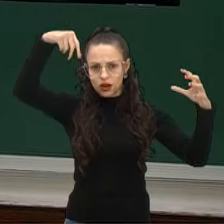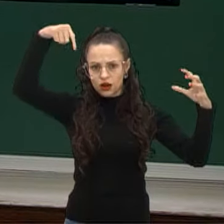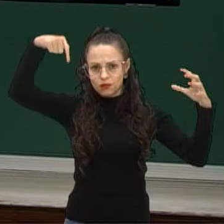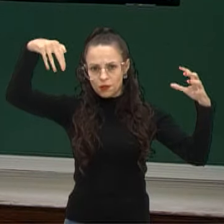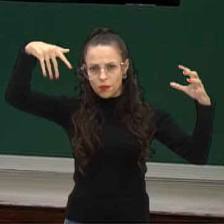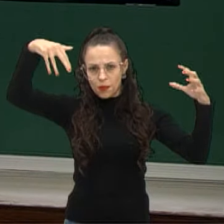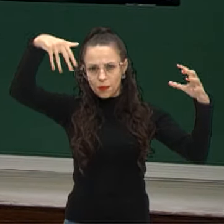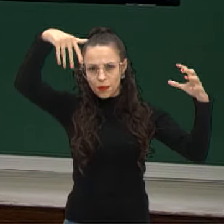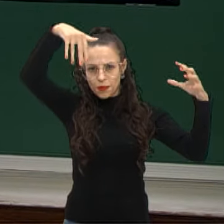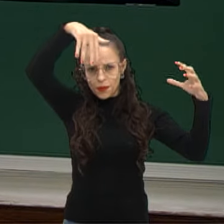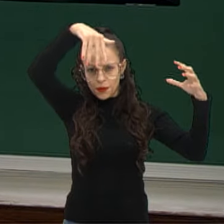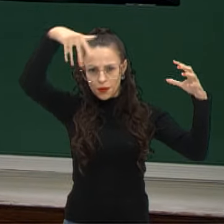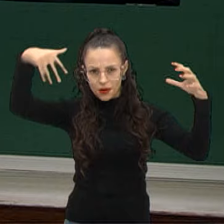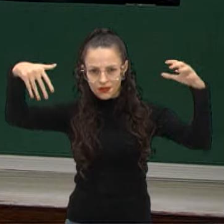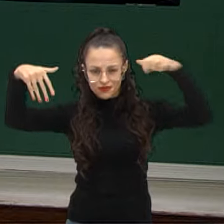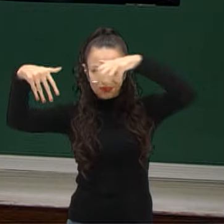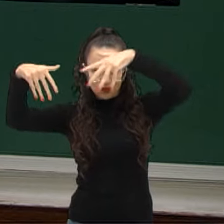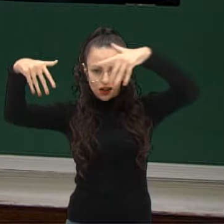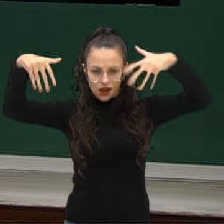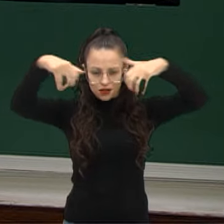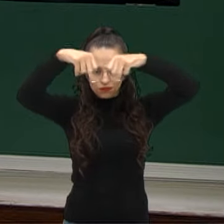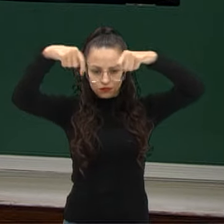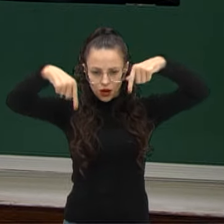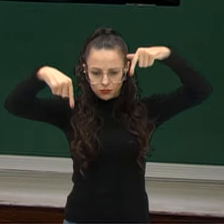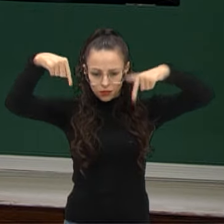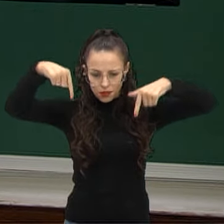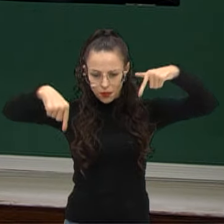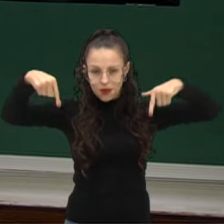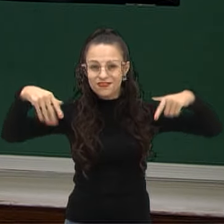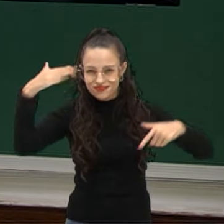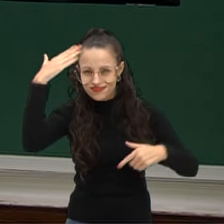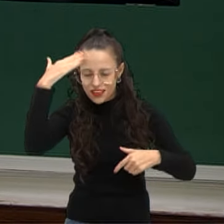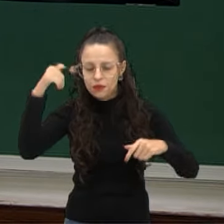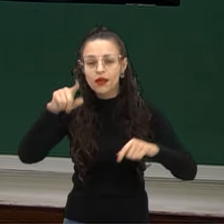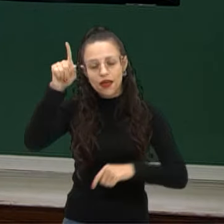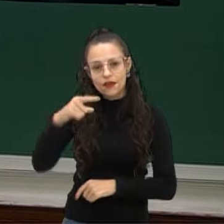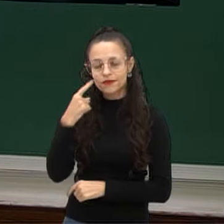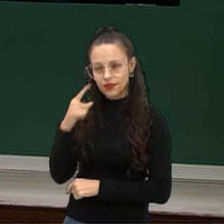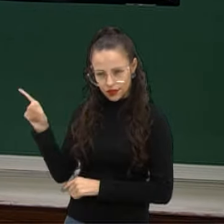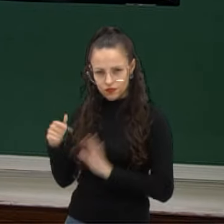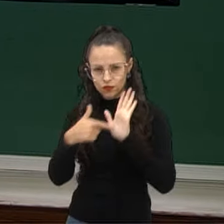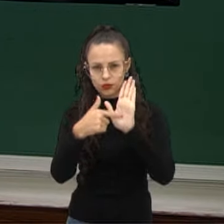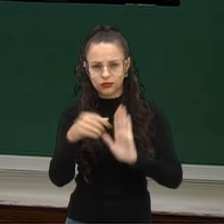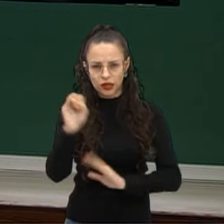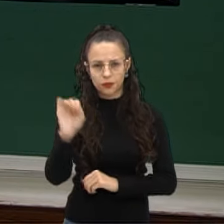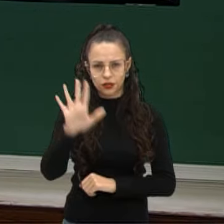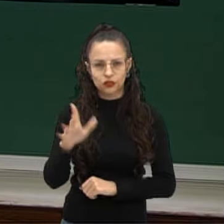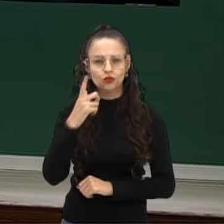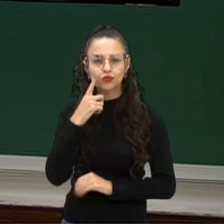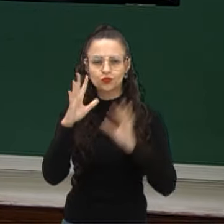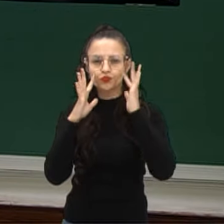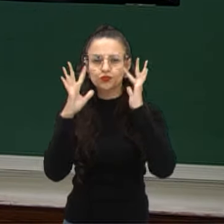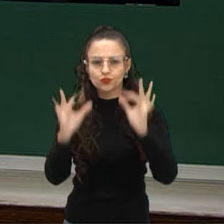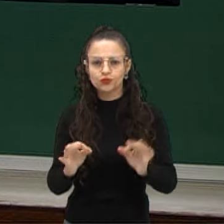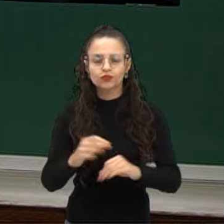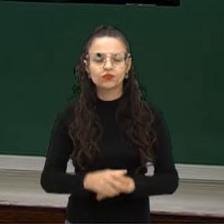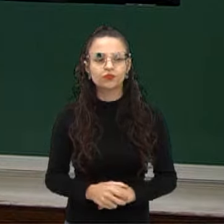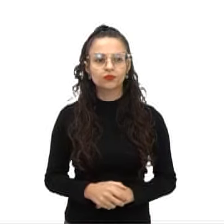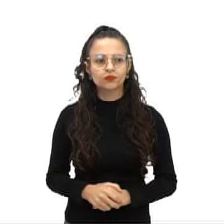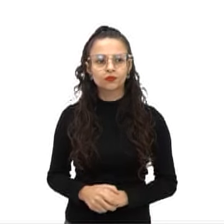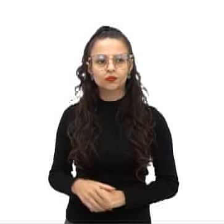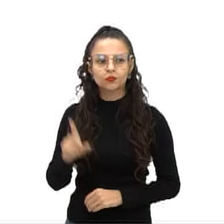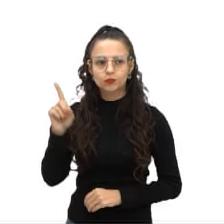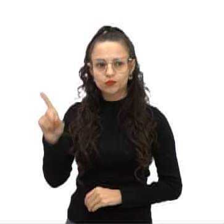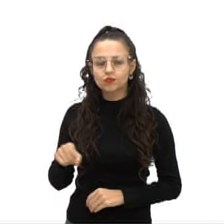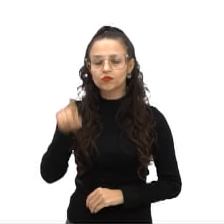a umidade, né? Que tem dentro das cavernas aquelas pontiagudas, né? Vocês vão ver quando eu ilustrar para vocês, presta atenção, tá?